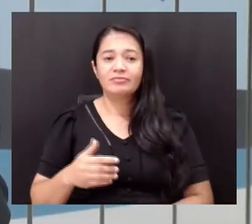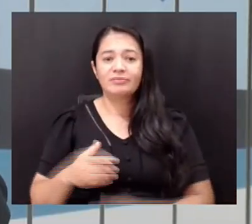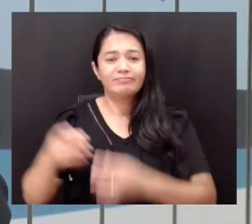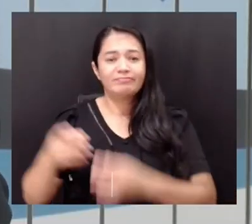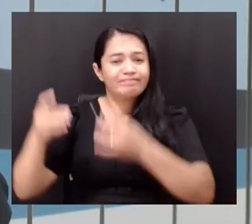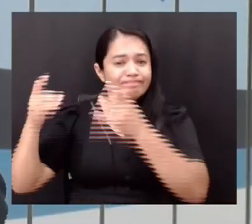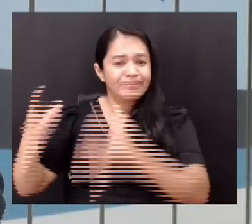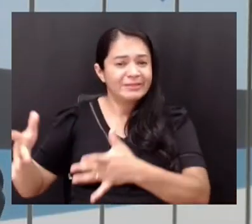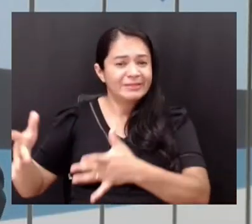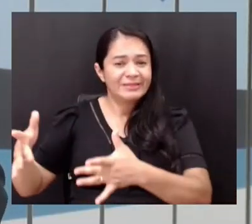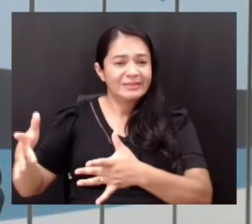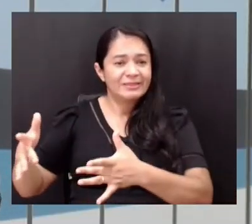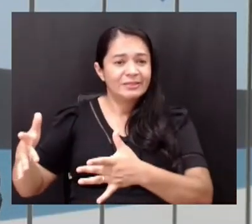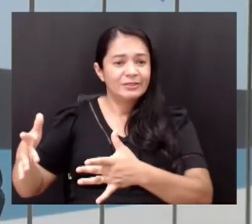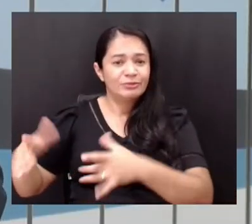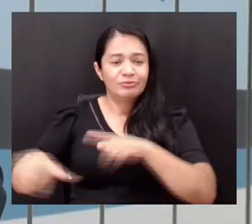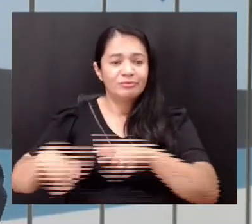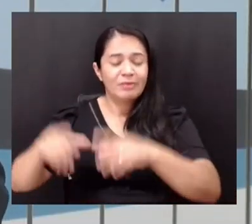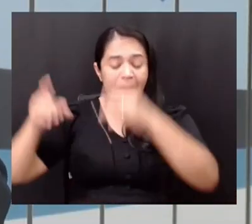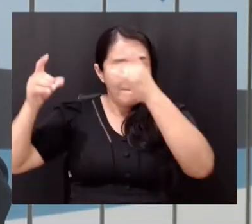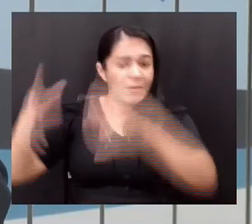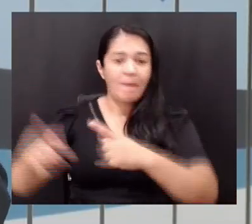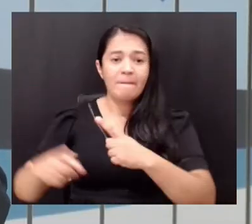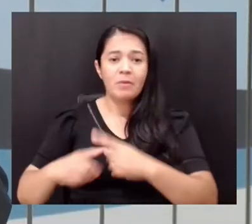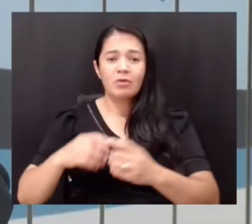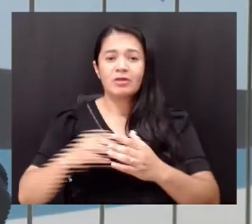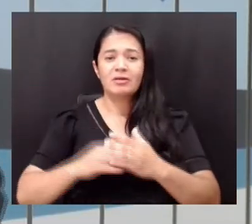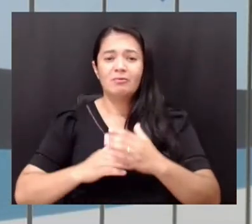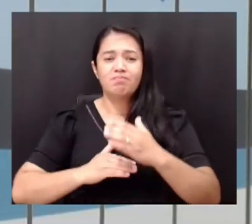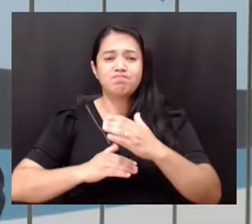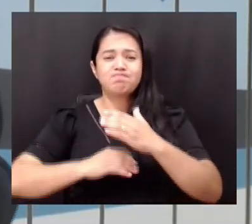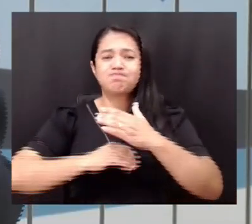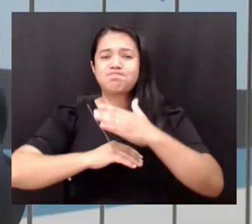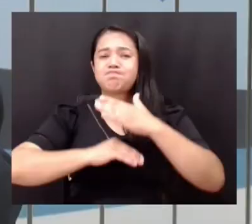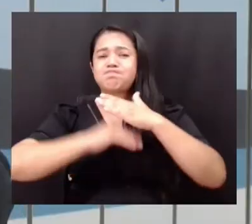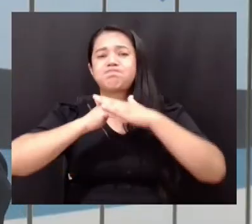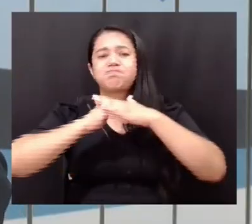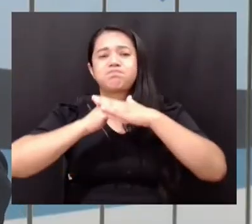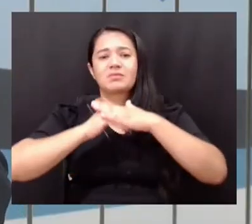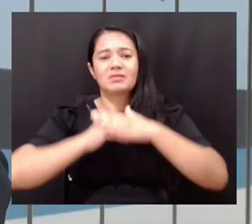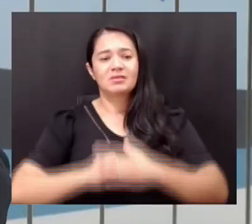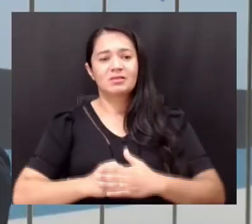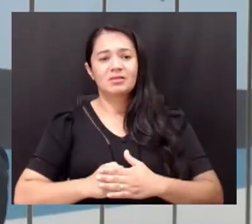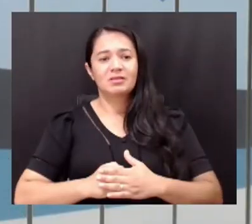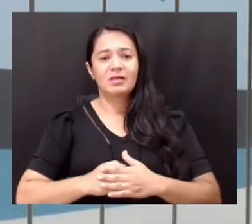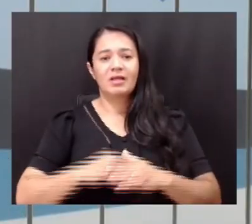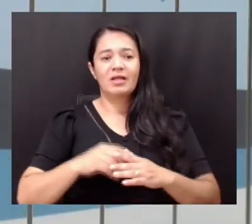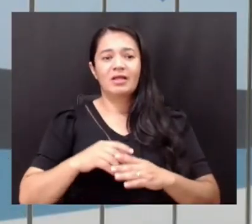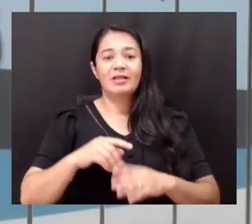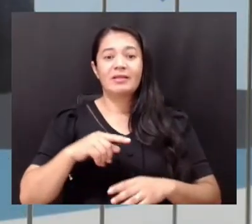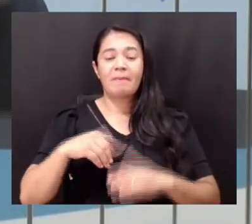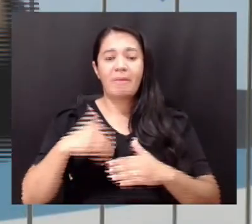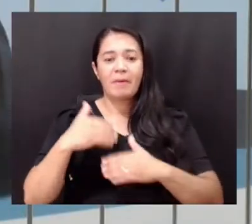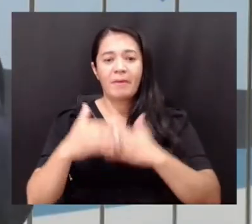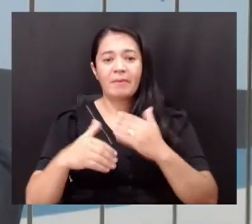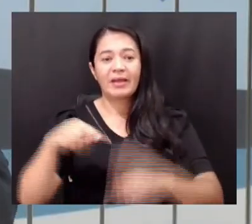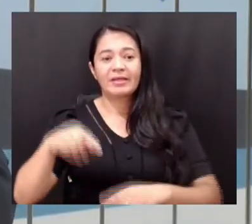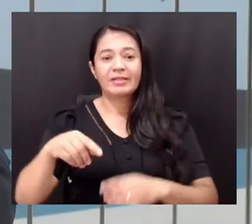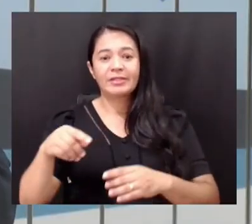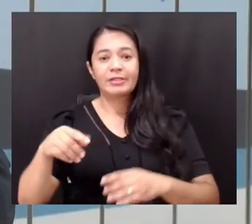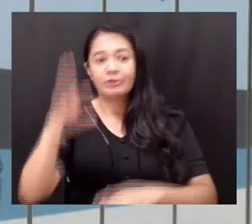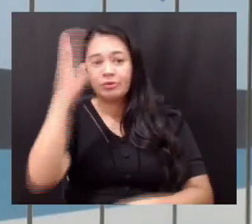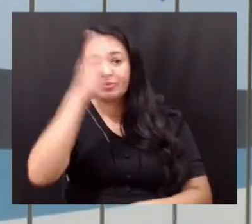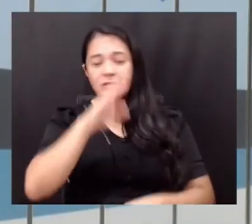recolocação, porque o copo transbordou. Passaram-se alguns meses, chegou no Brasil, milhões de brasileiros